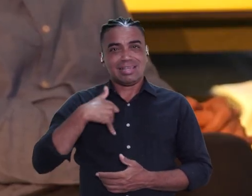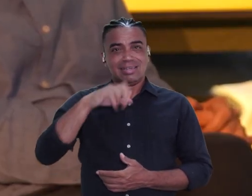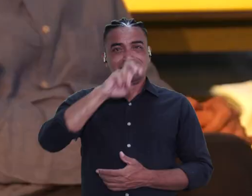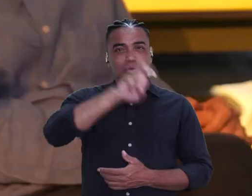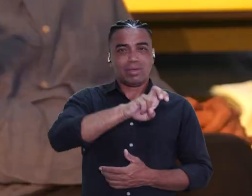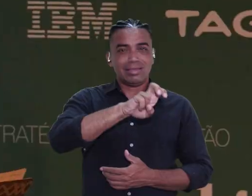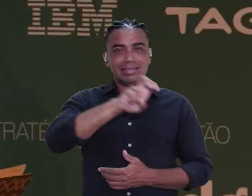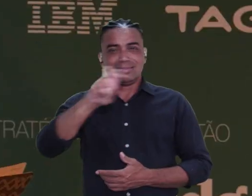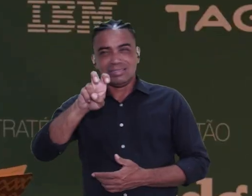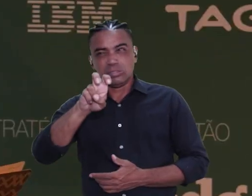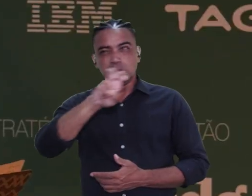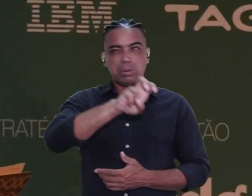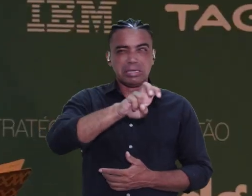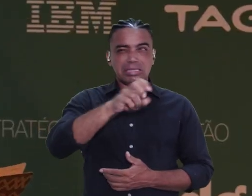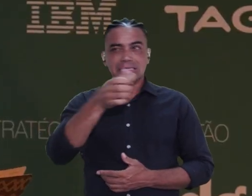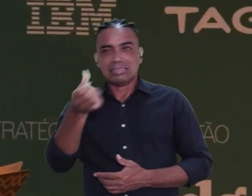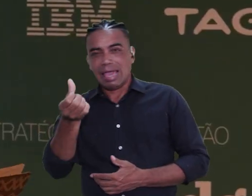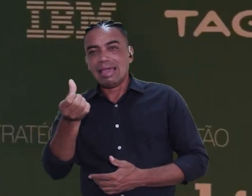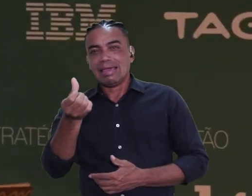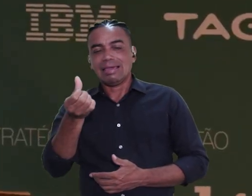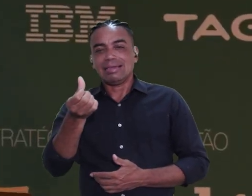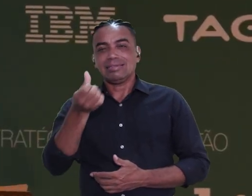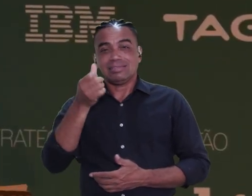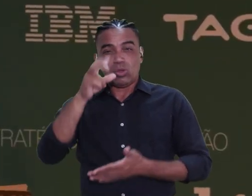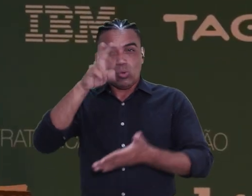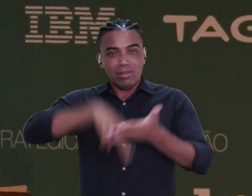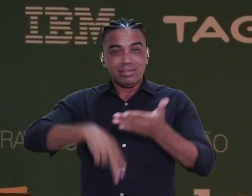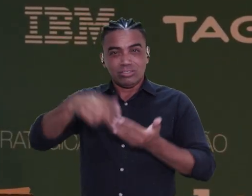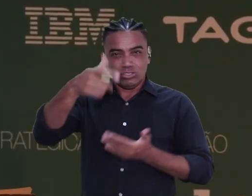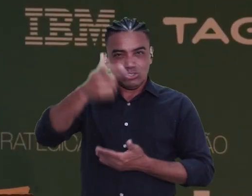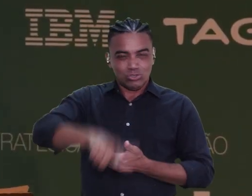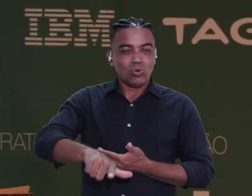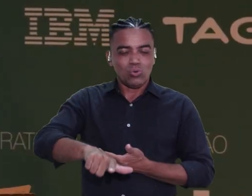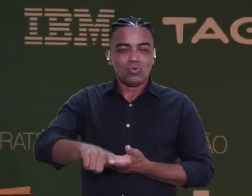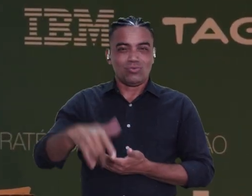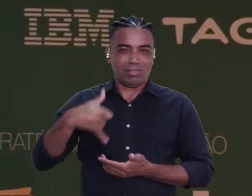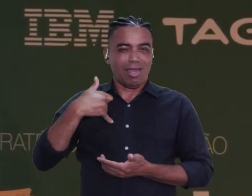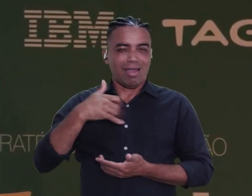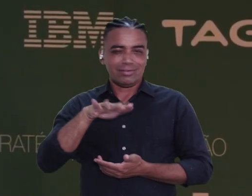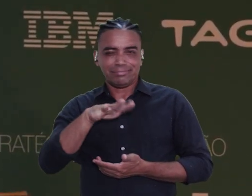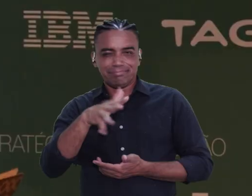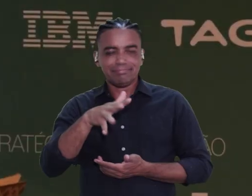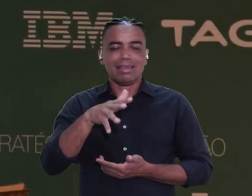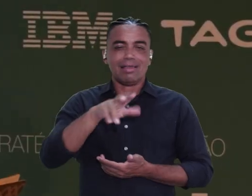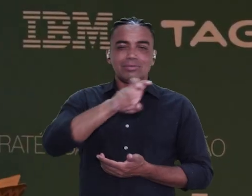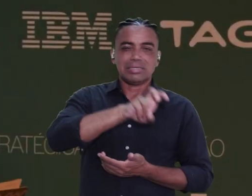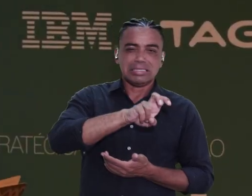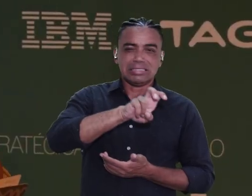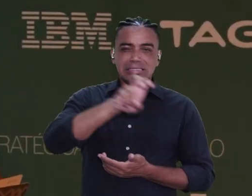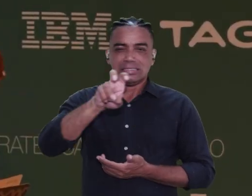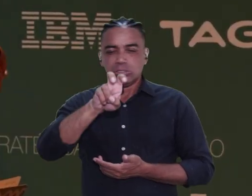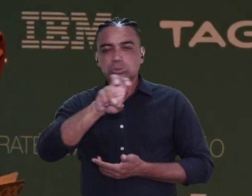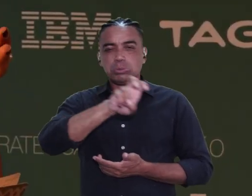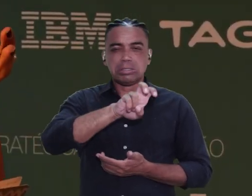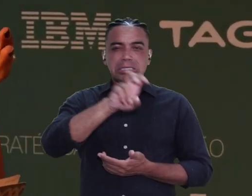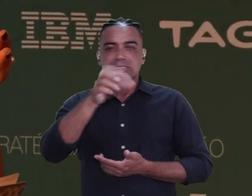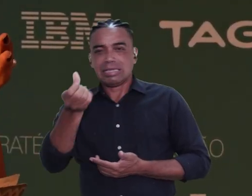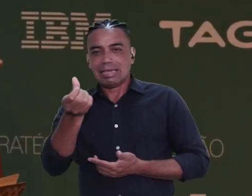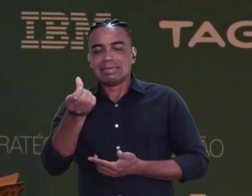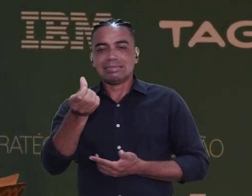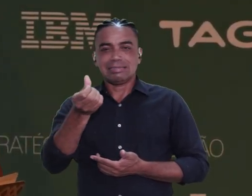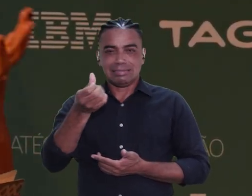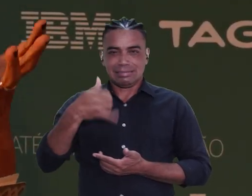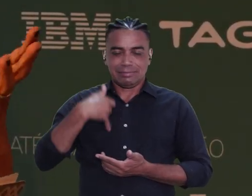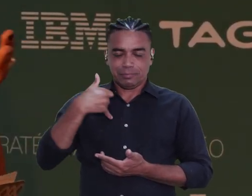56 um mês atrás, entre os 55 e os 56 anos de idade. E foi uma